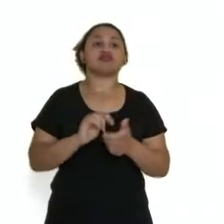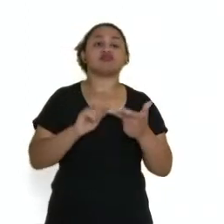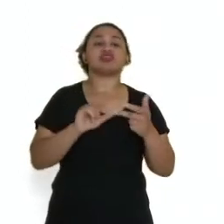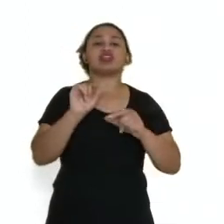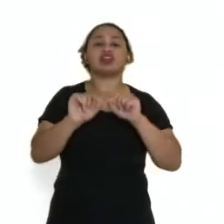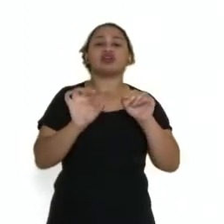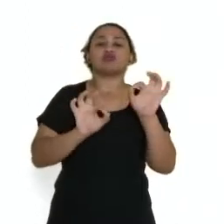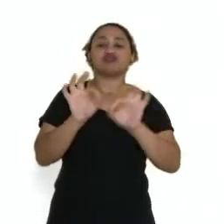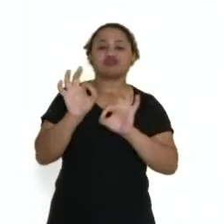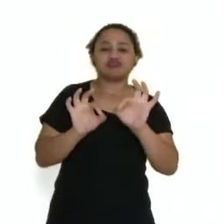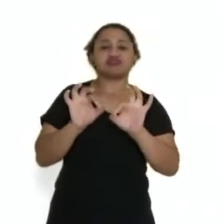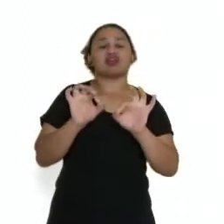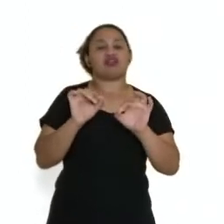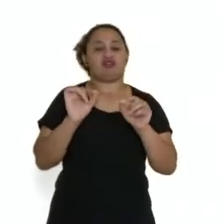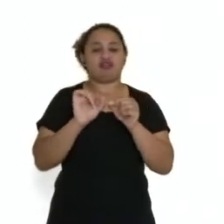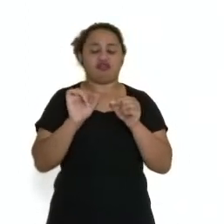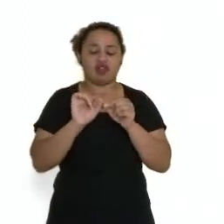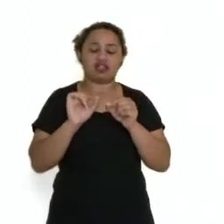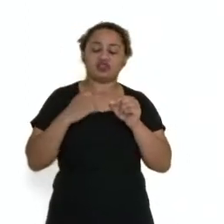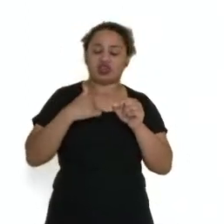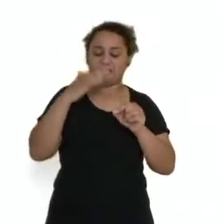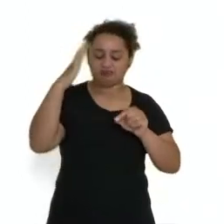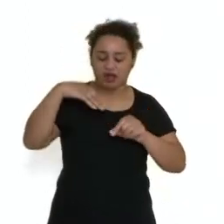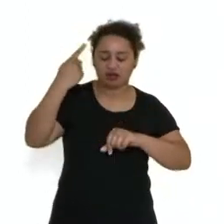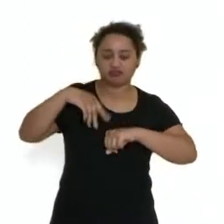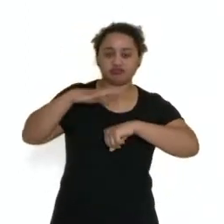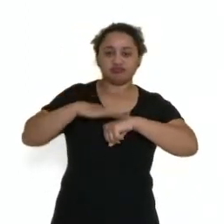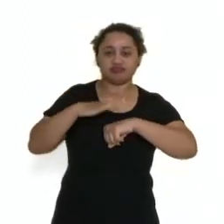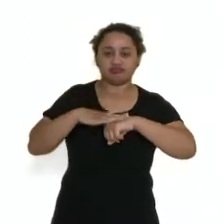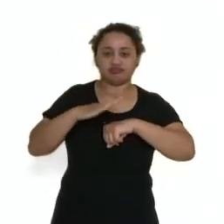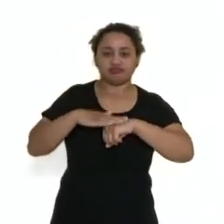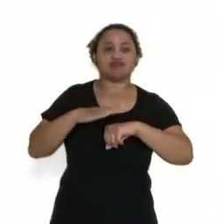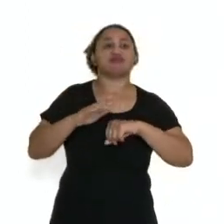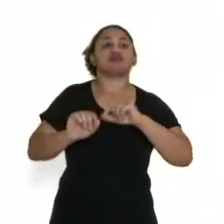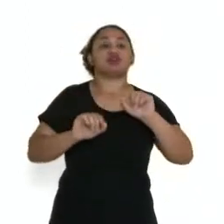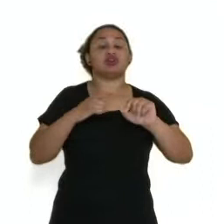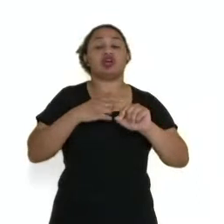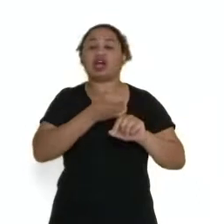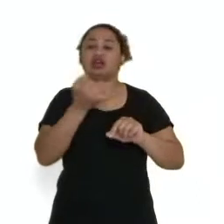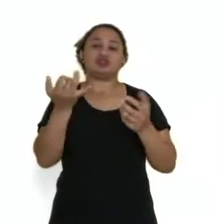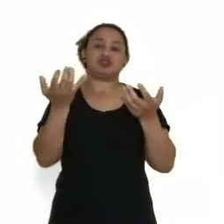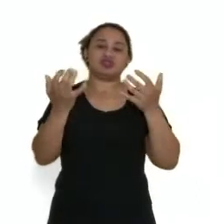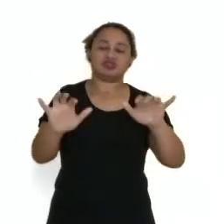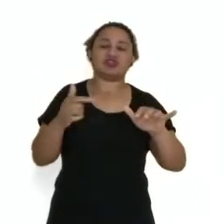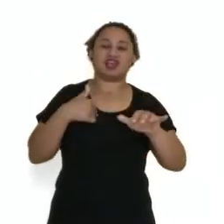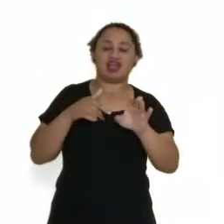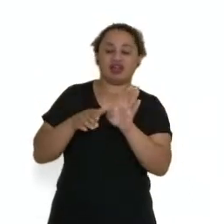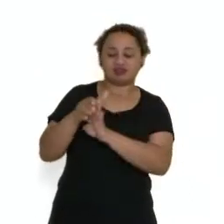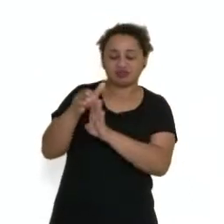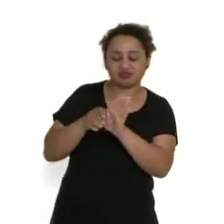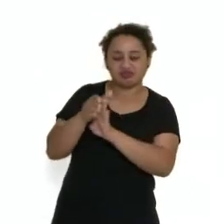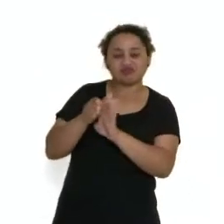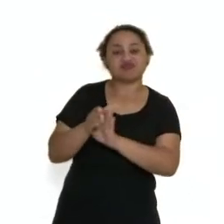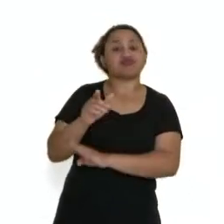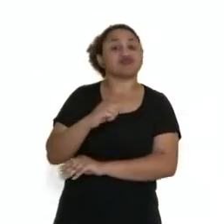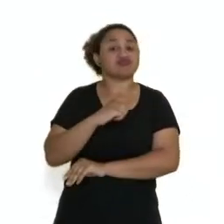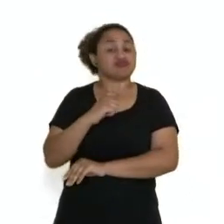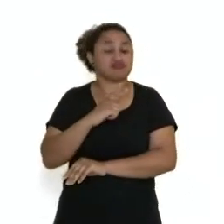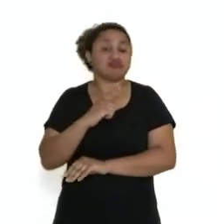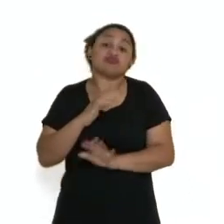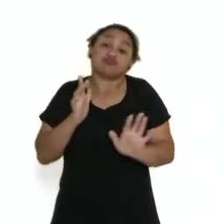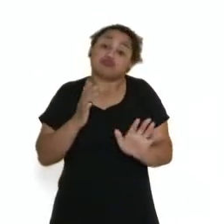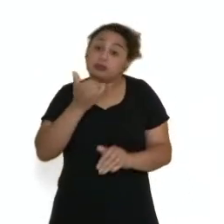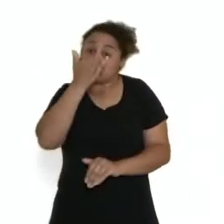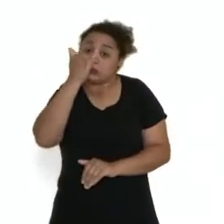se torna o causador de seus próprios males. Muitos se recusam a ouvir os bons conselhos que lhes são dados, azar